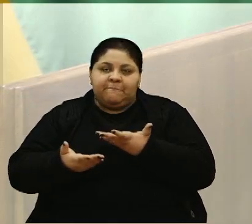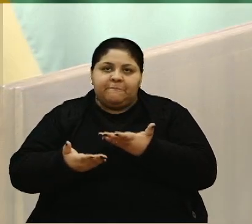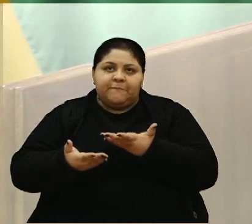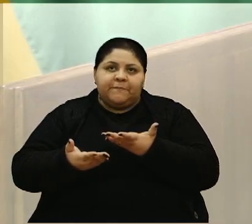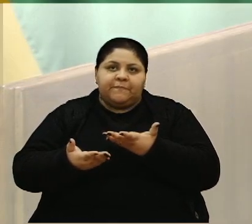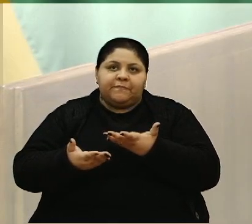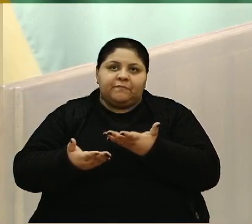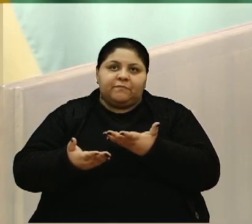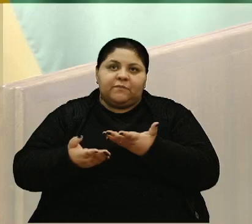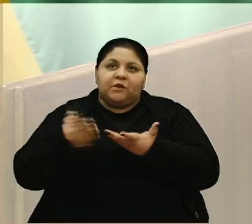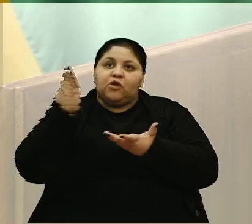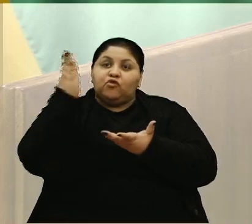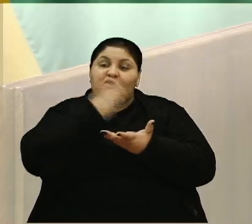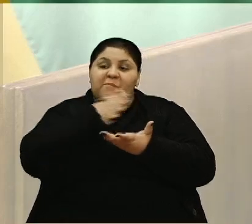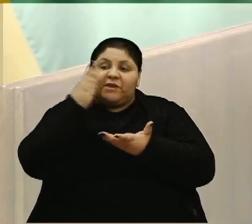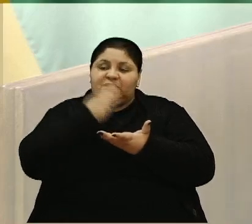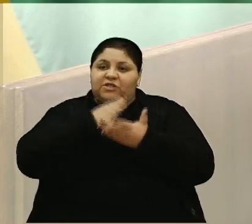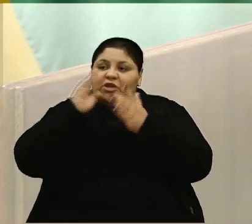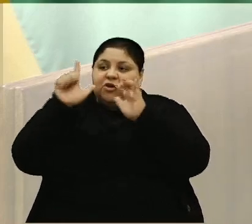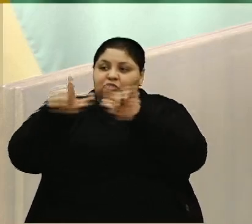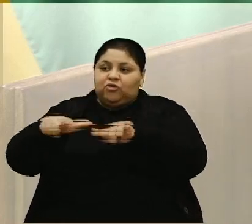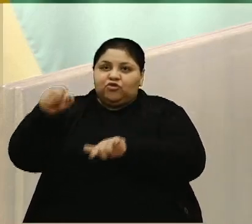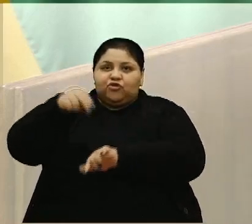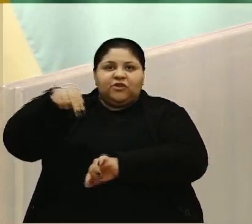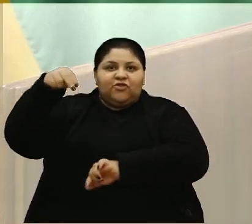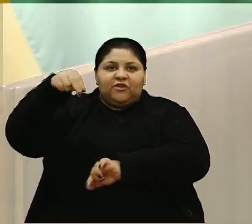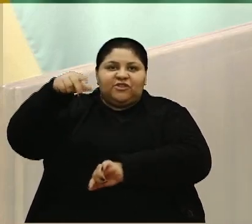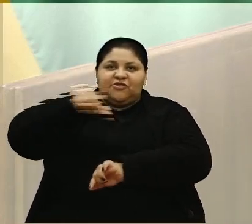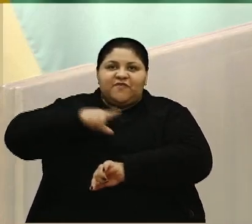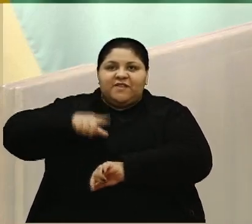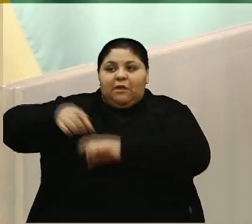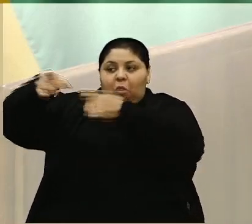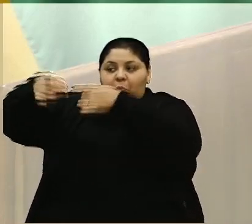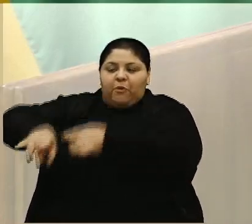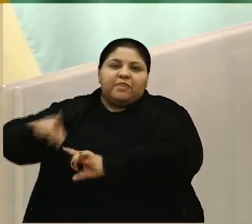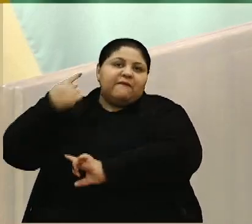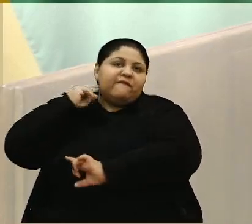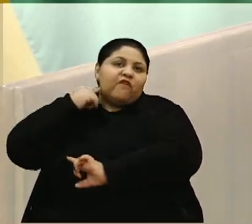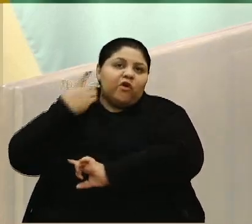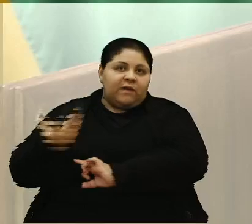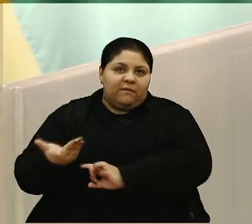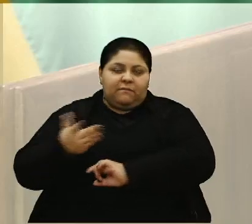do emergencial da Zona Norte, e não vai ter o bota fora.